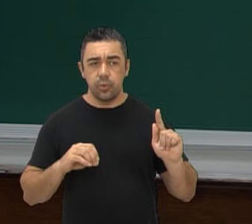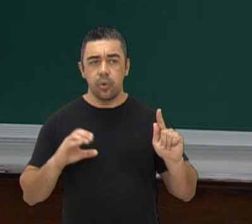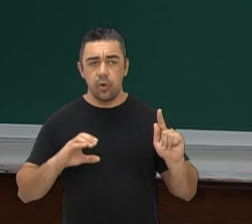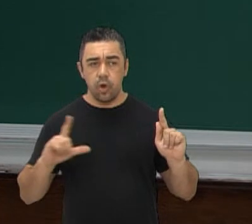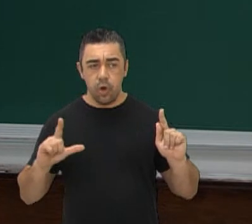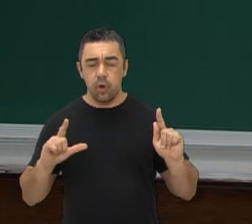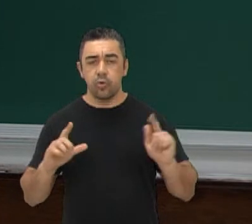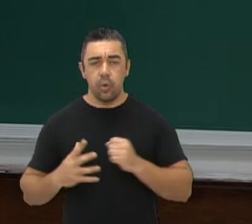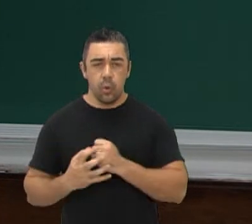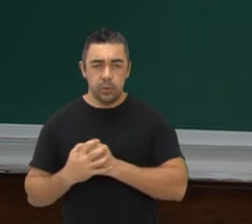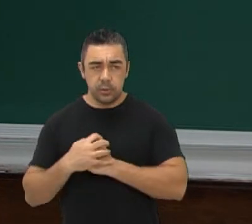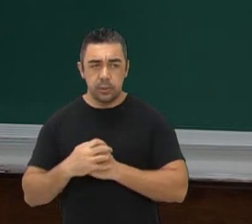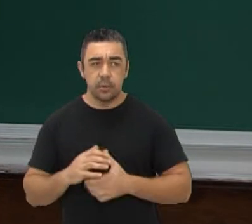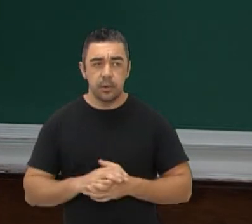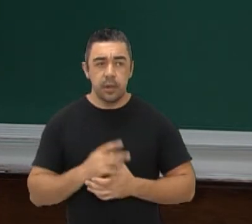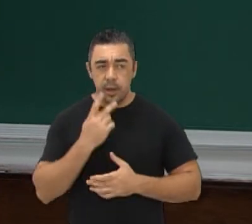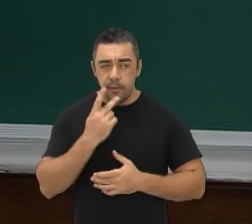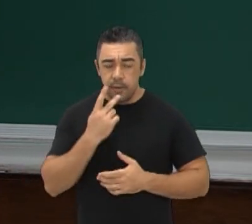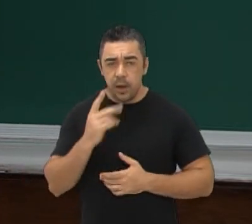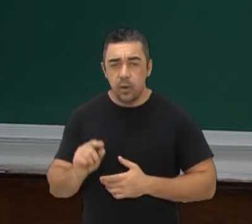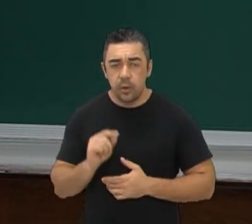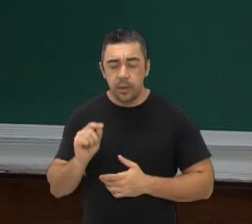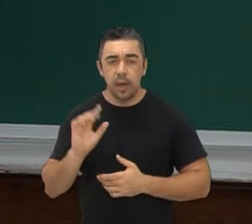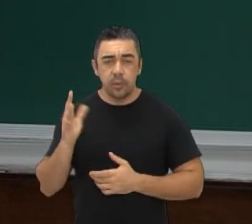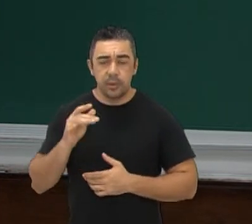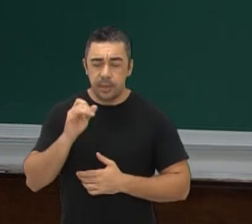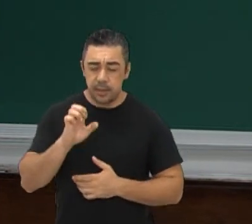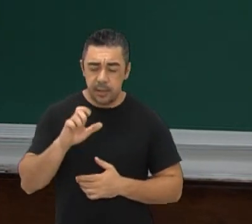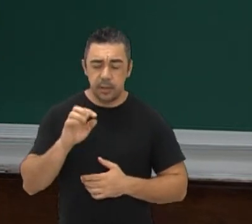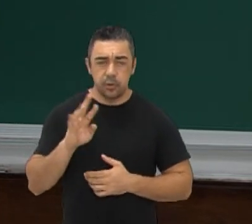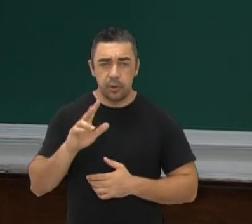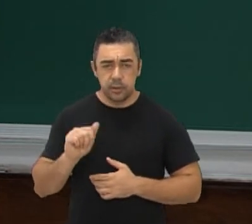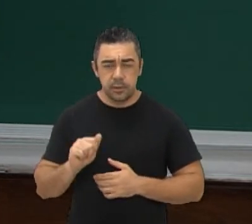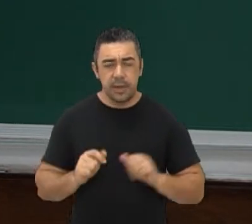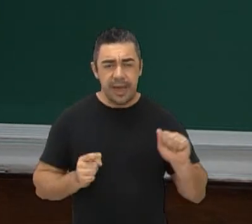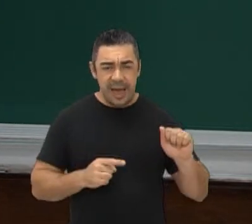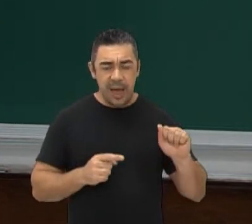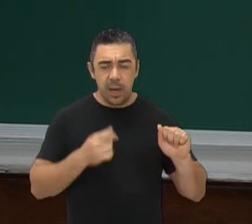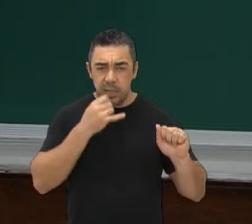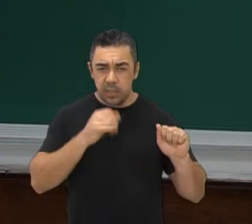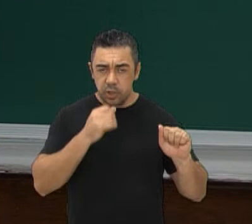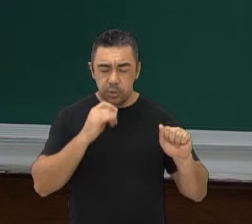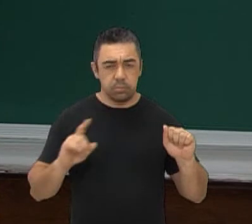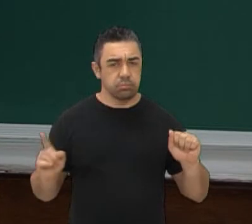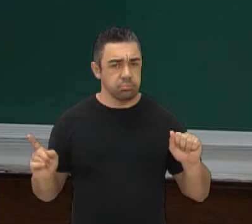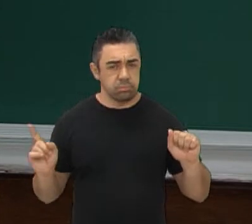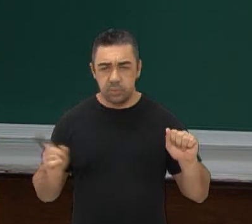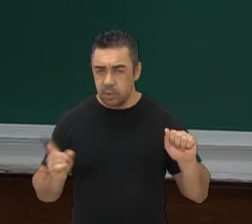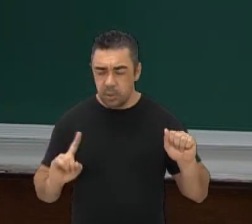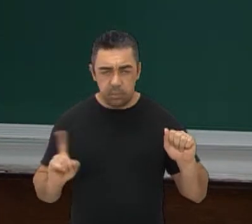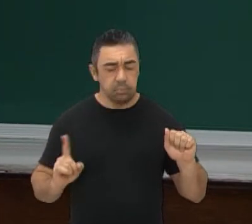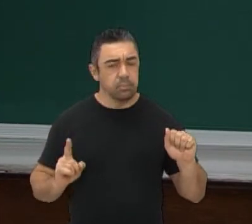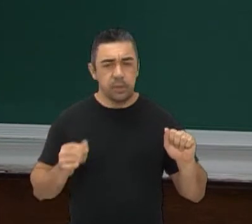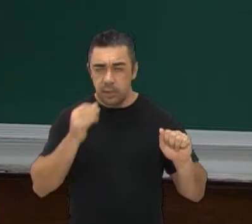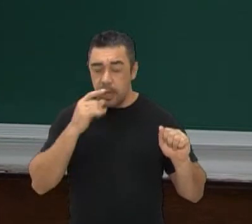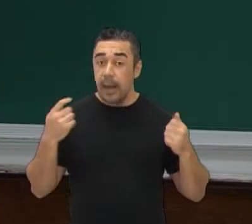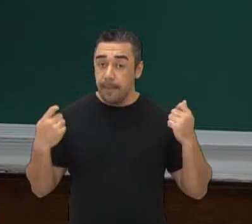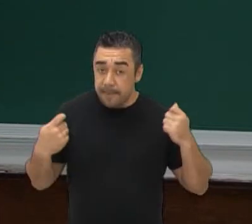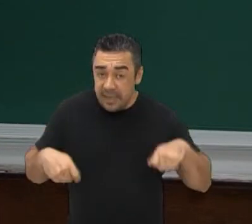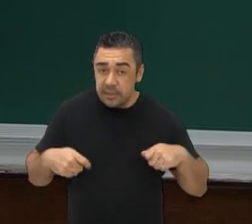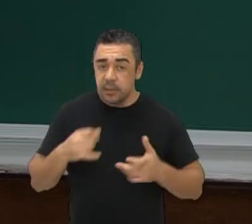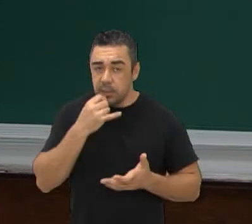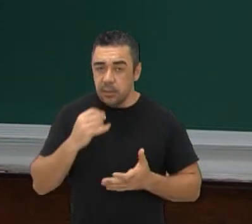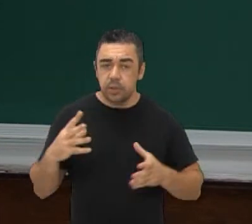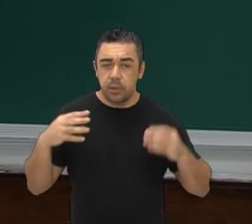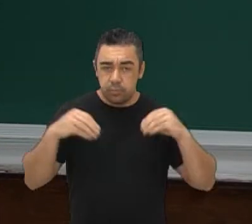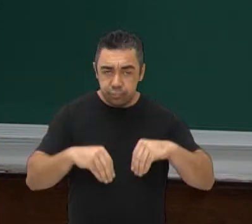E ele pede para afirmar o seguinte, durante a eletrólise, na letra A, há liberação de energia elétrica? Não. A eletrólise necessita de energia